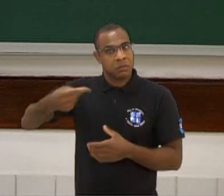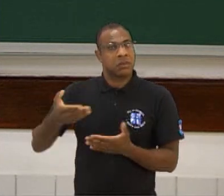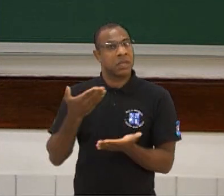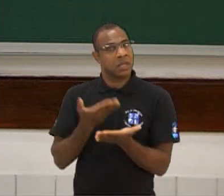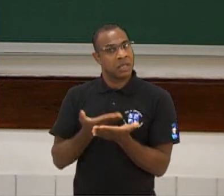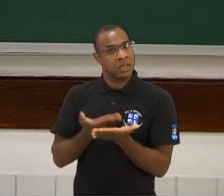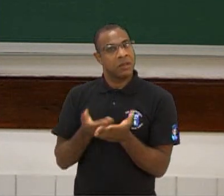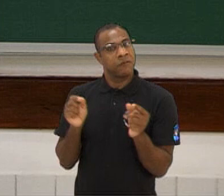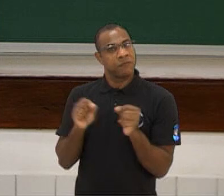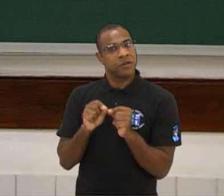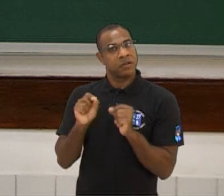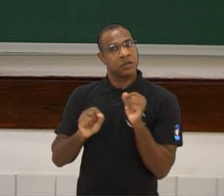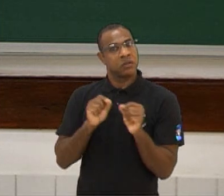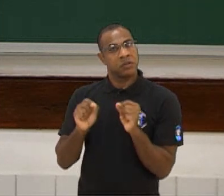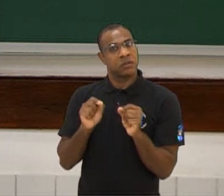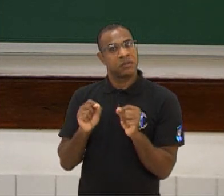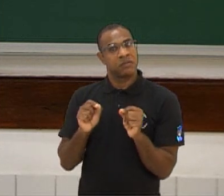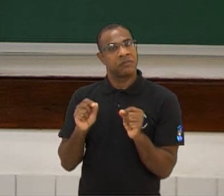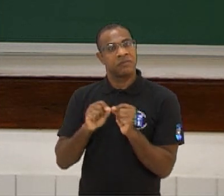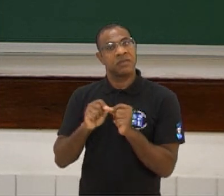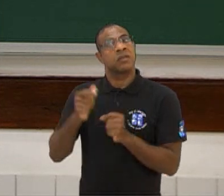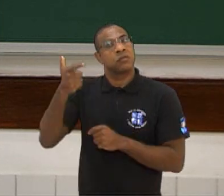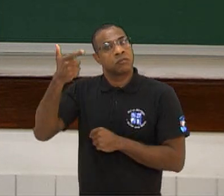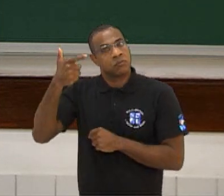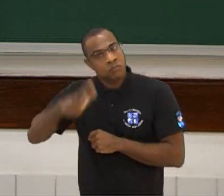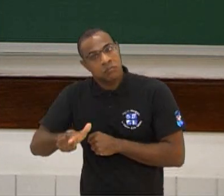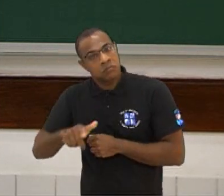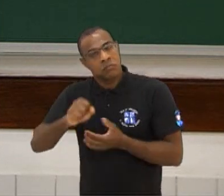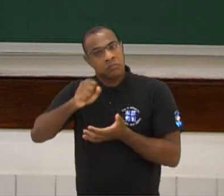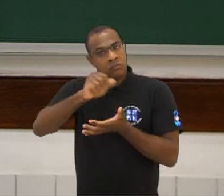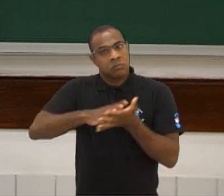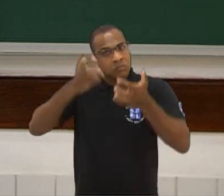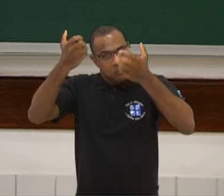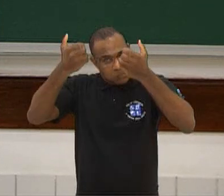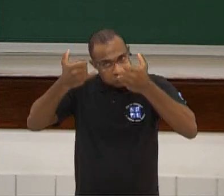vamos fazer aí aulas de retomada das leis